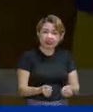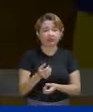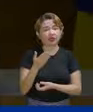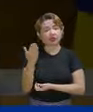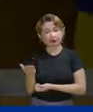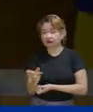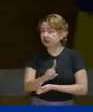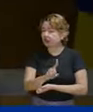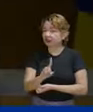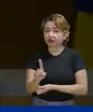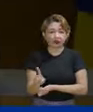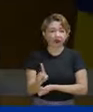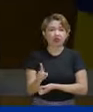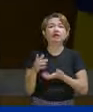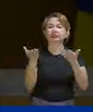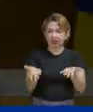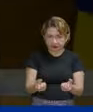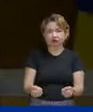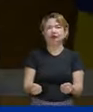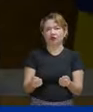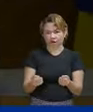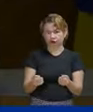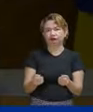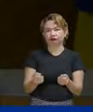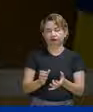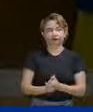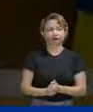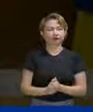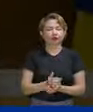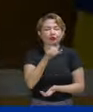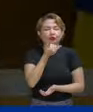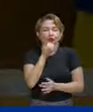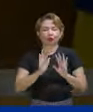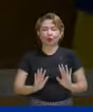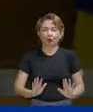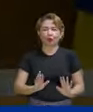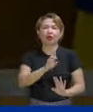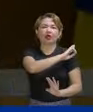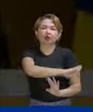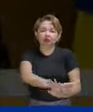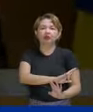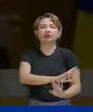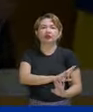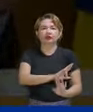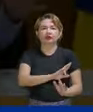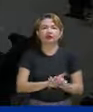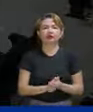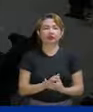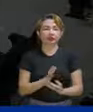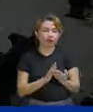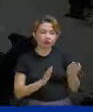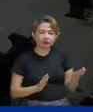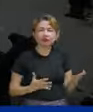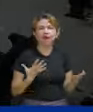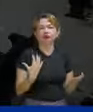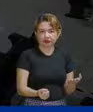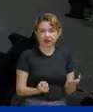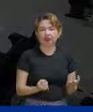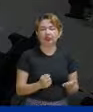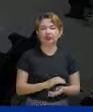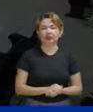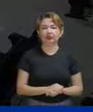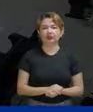desembargador não Carmo acolheu. Antônio. Vossa Excelência acolheu. Desculpa, Vossa Excelência rejeitou e os outros acolheram. Então, Por